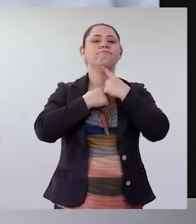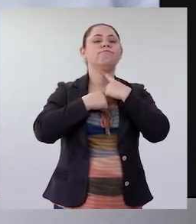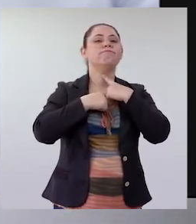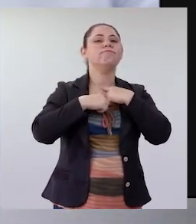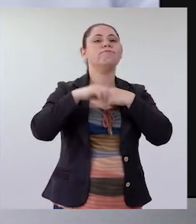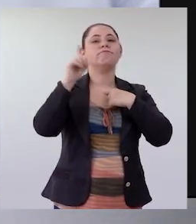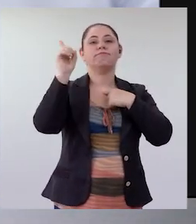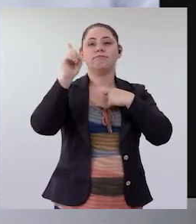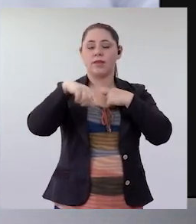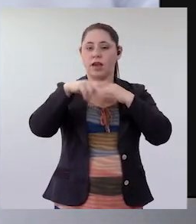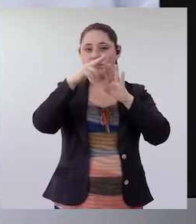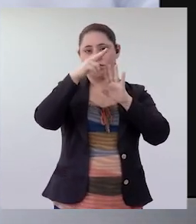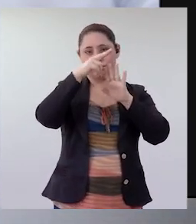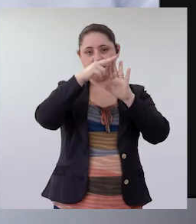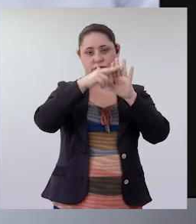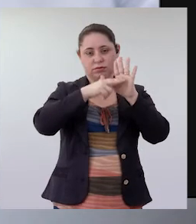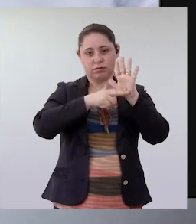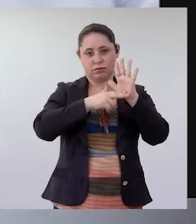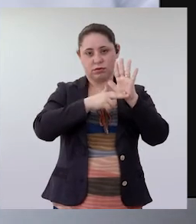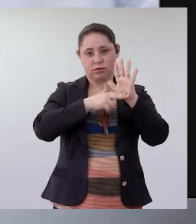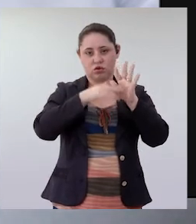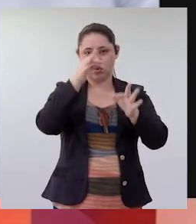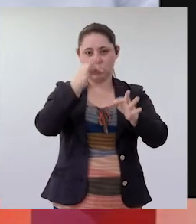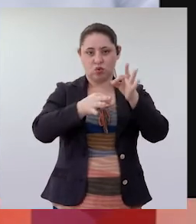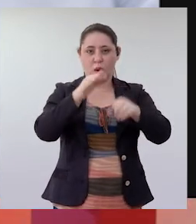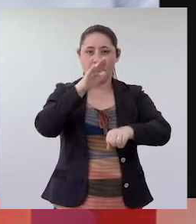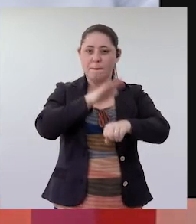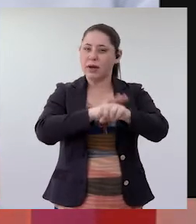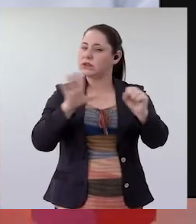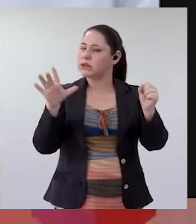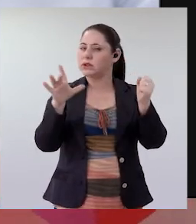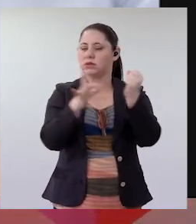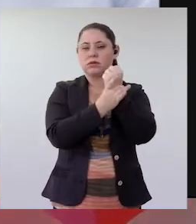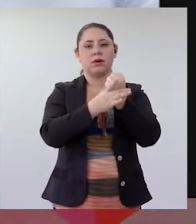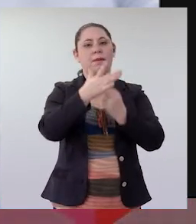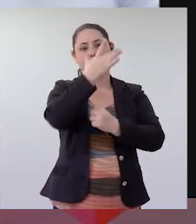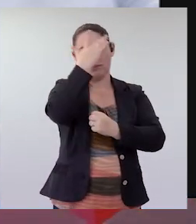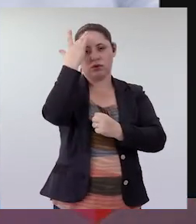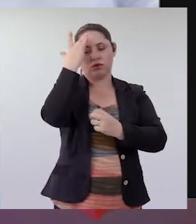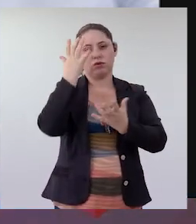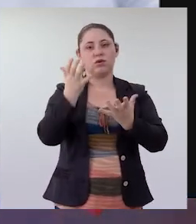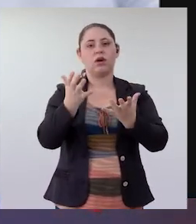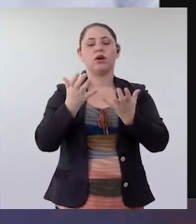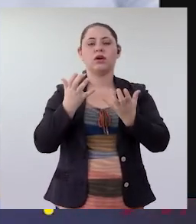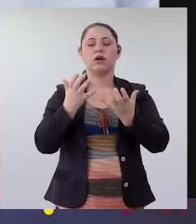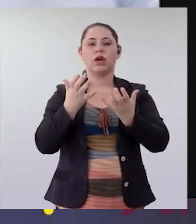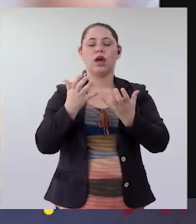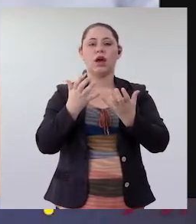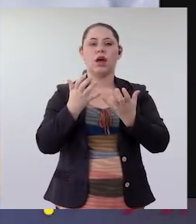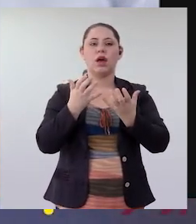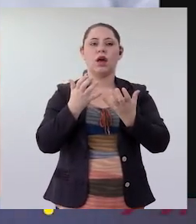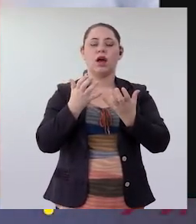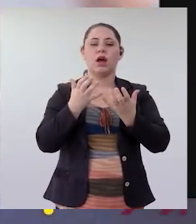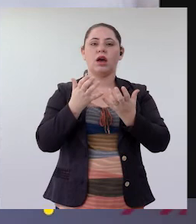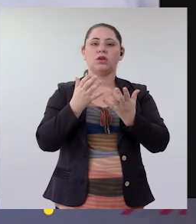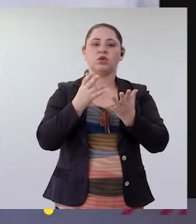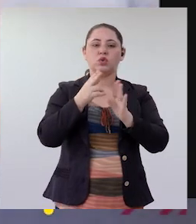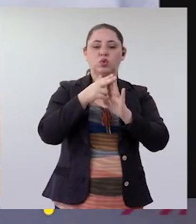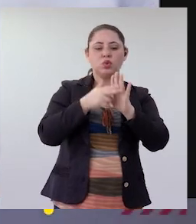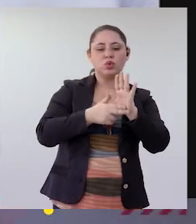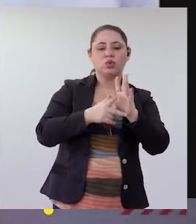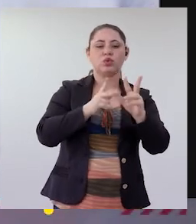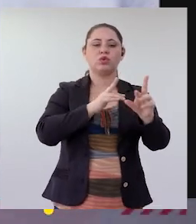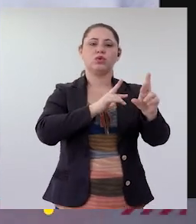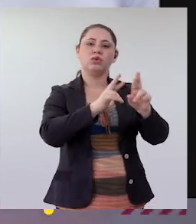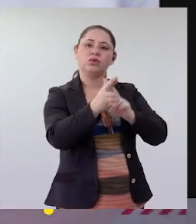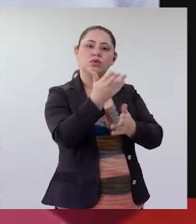um regime que eu julgo mais seguro para quem quer, né, bem estabelecer as suas regras